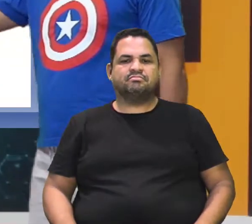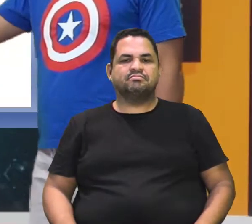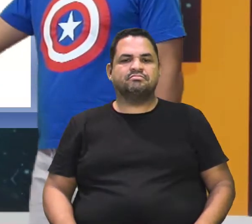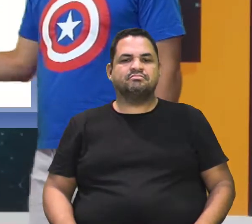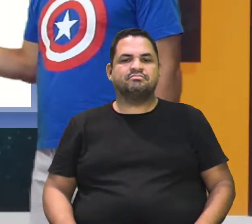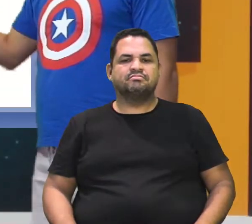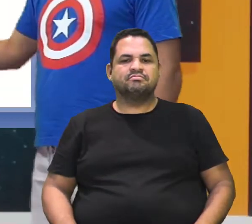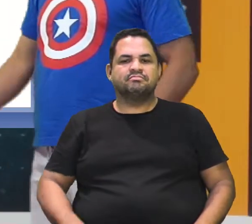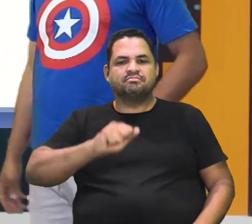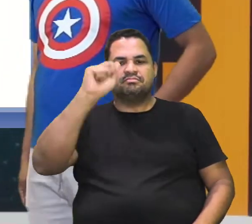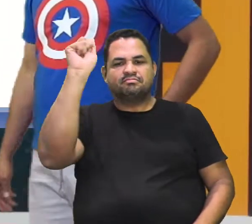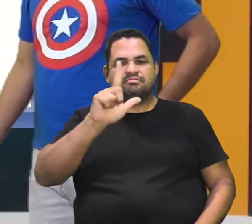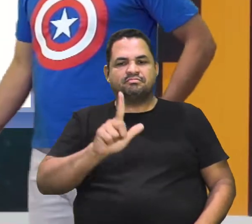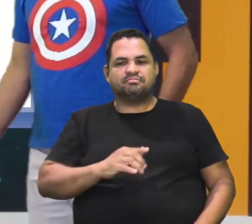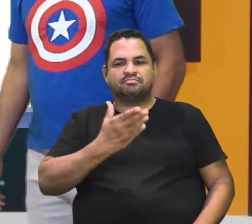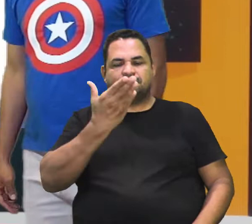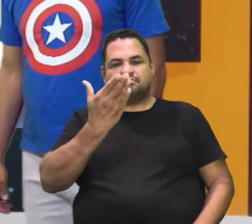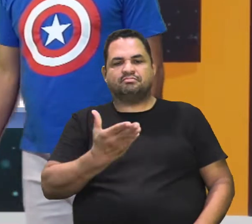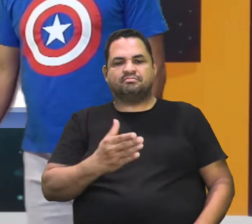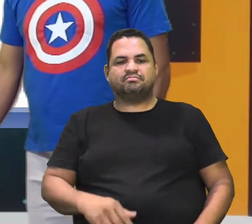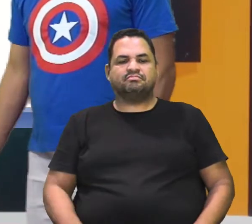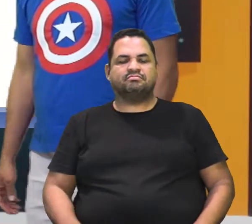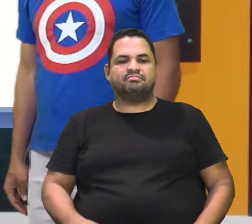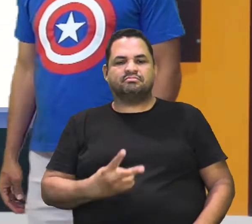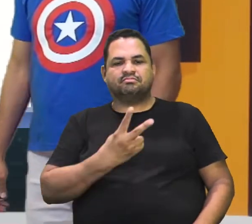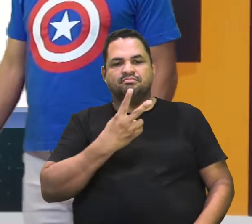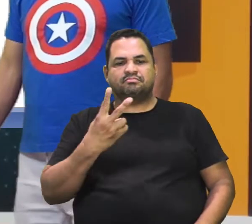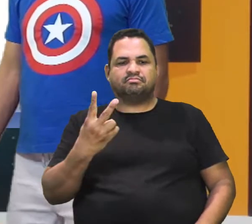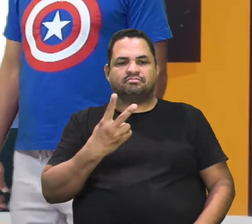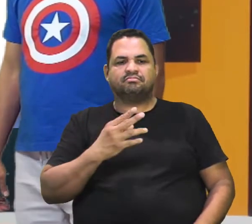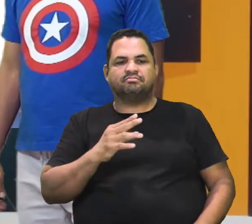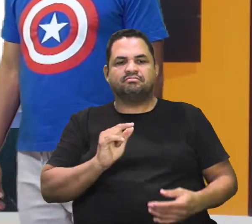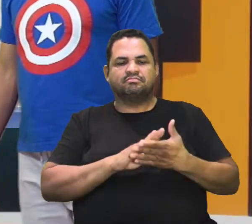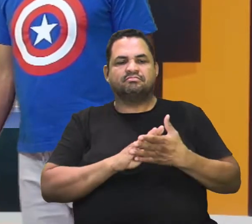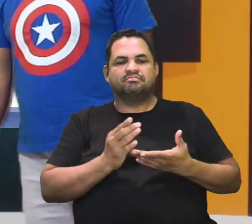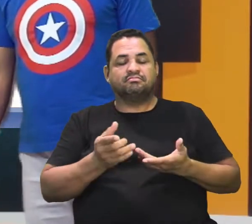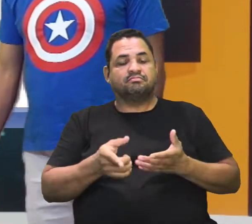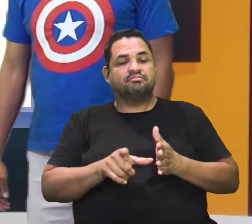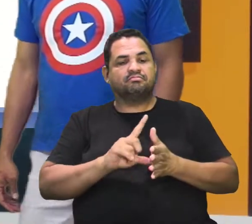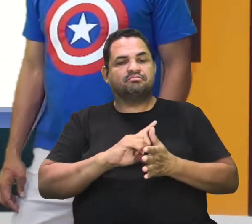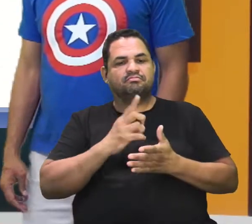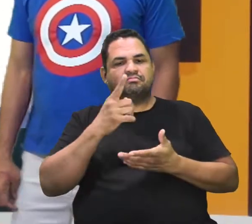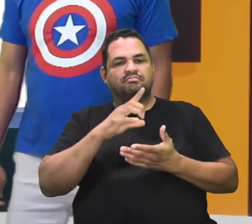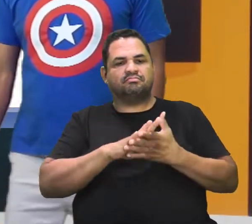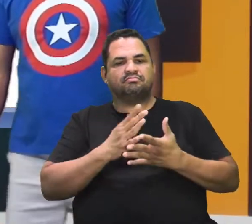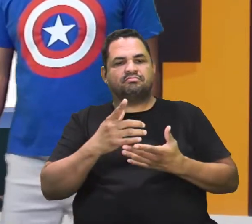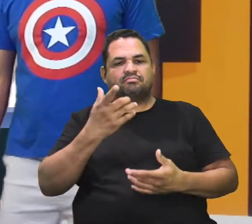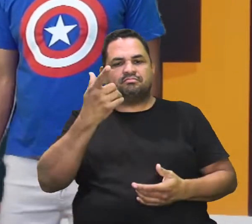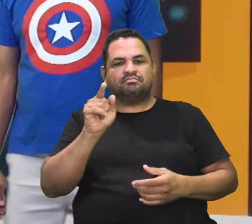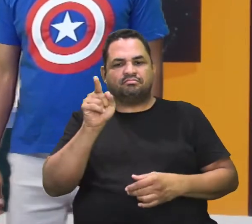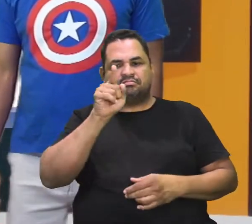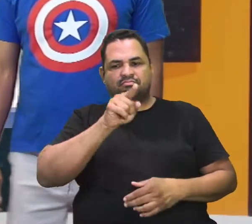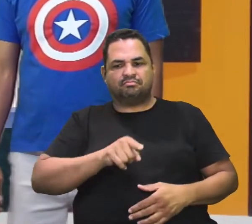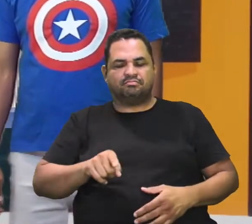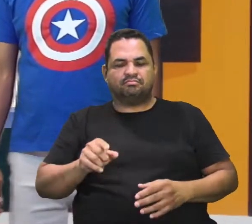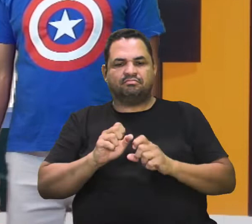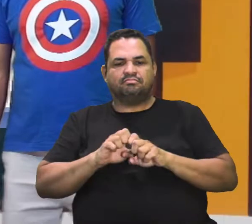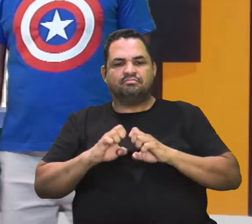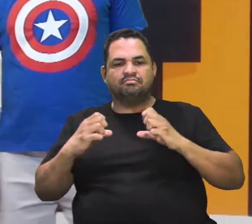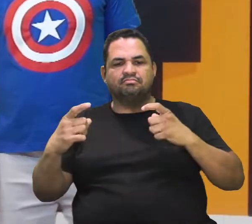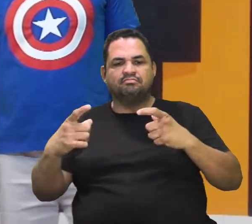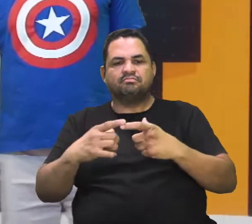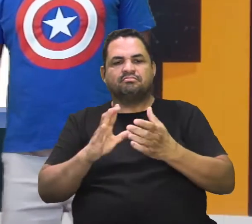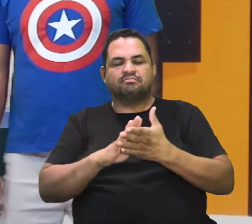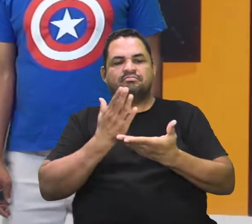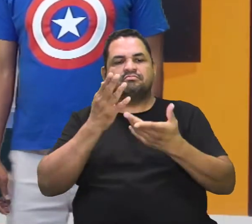azul. Uou! Então, ambos, né, assim como aquela plaquinha anterior, tem o formato de elipse, que é